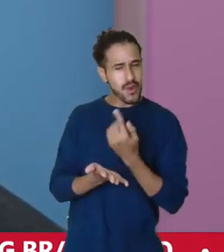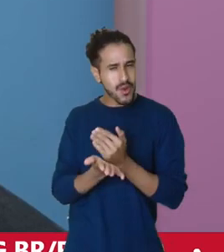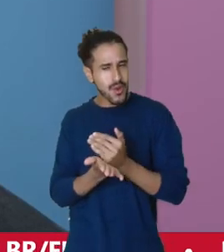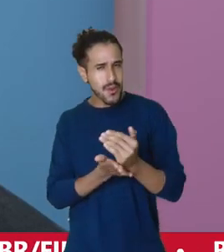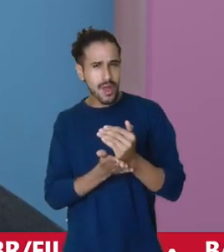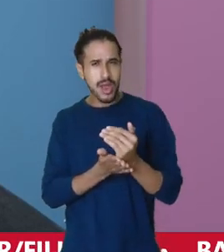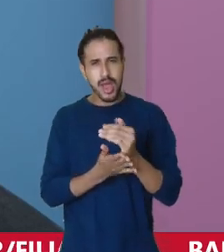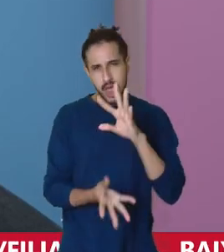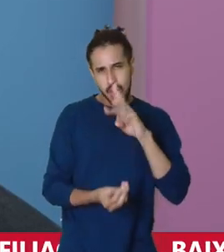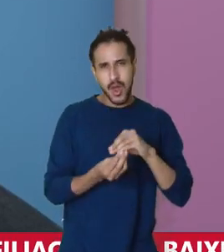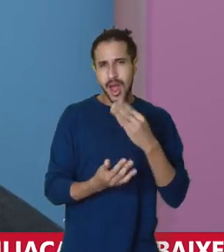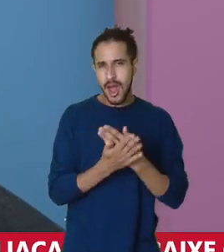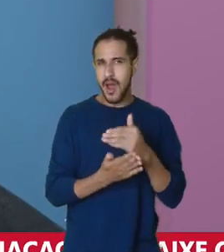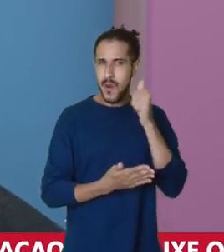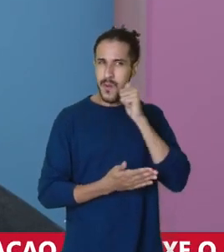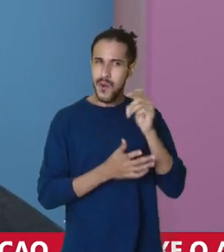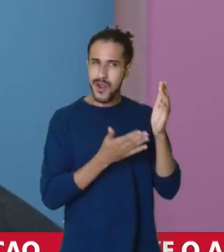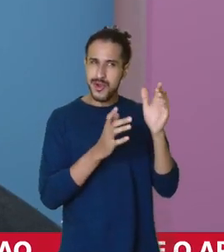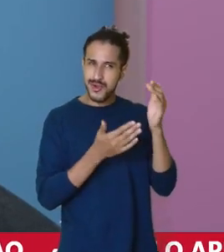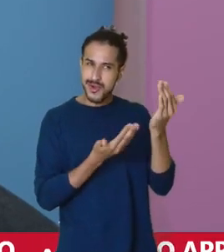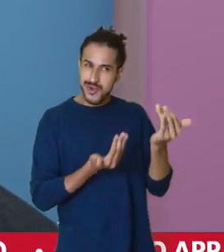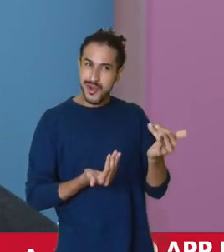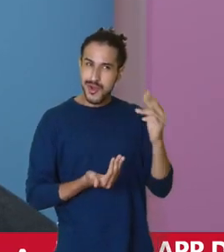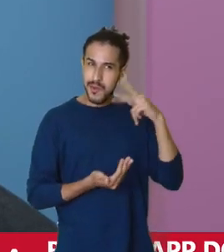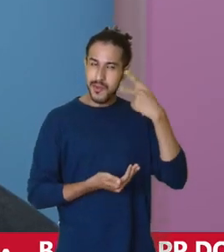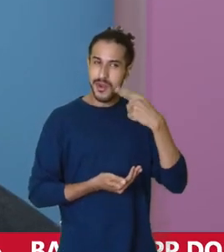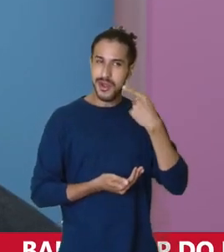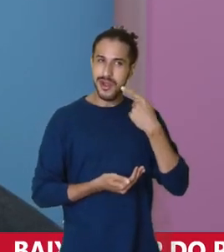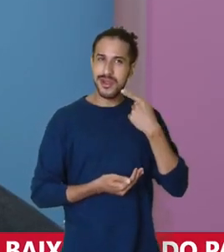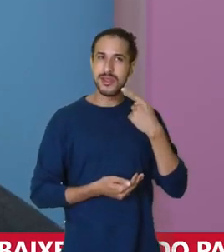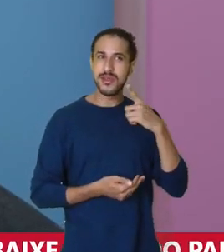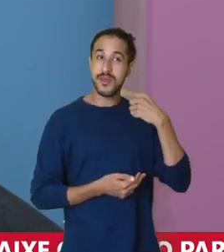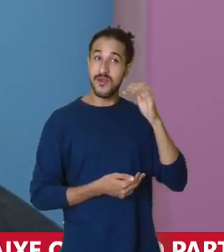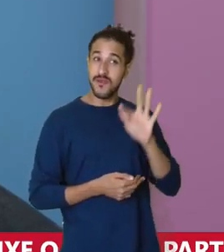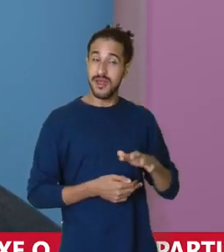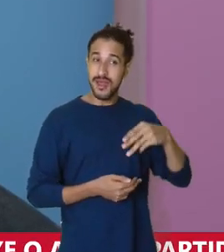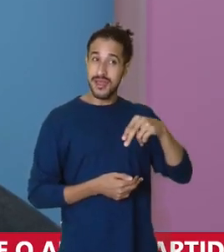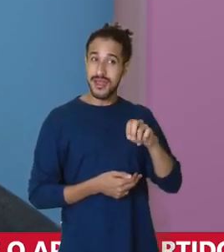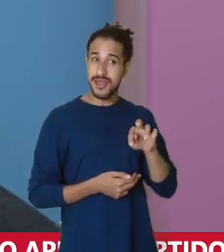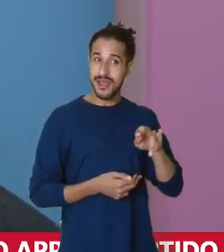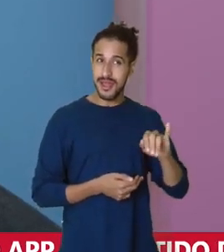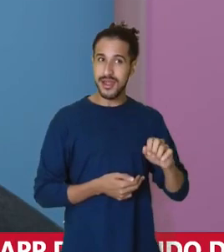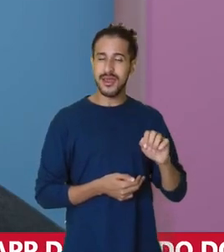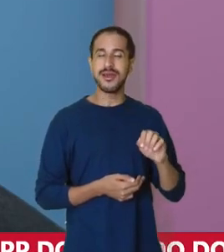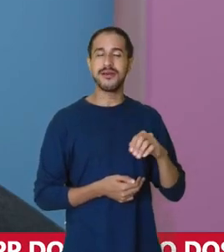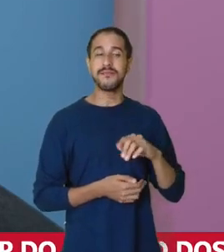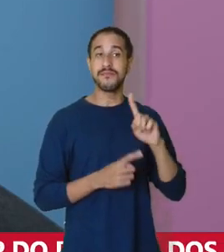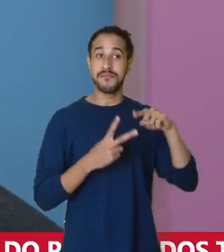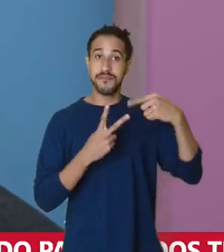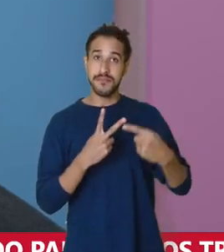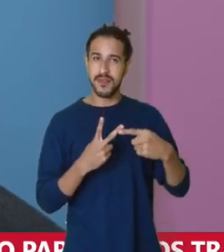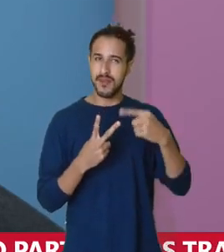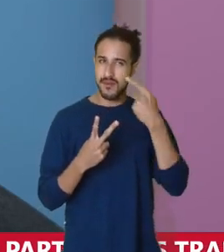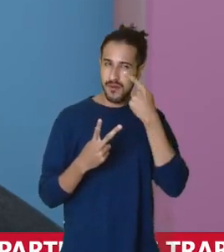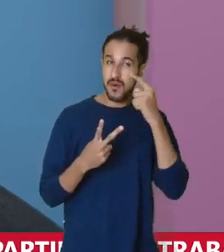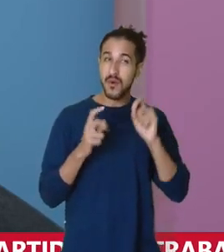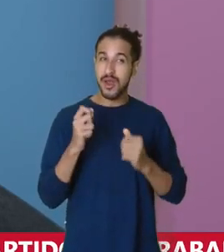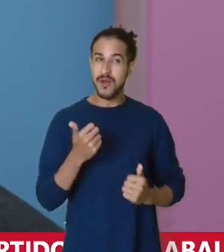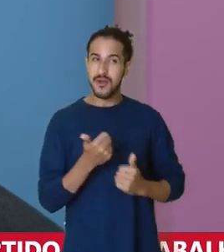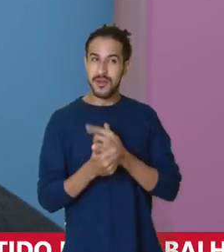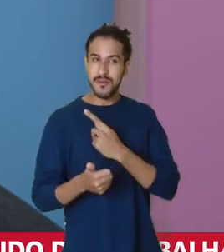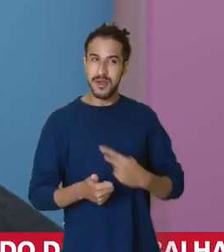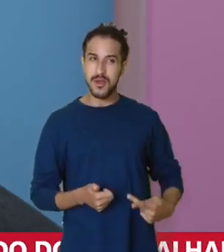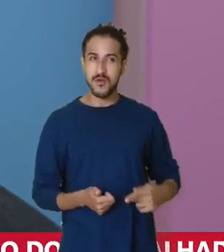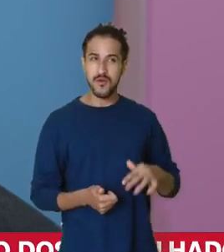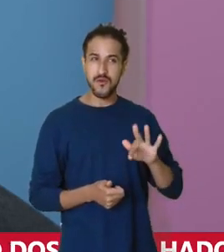com um trechinho da aula Mulheres Jovens na Política, com a deputada federal Natália Bonavides. Em seguida, confira o que a